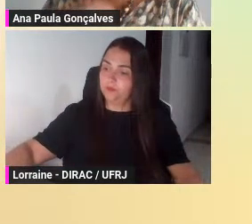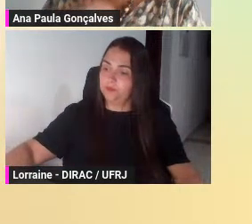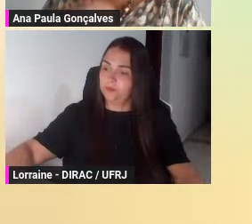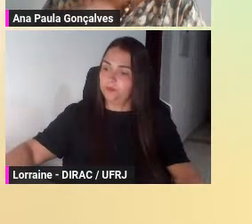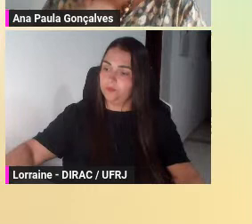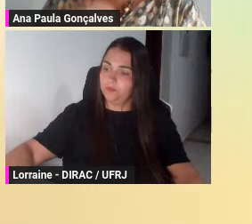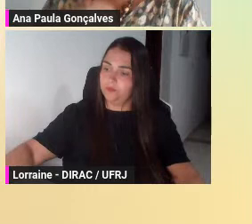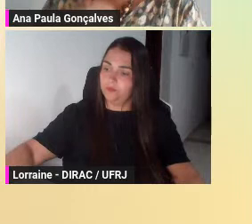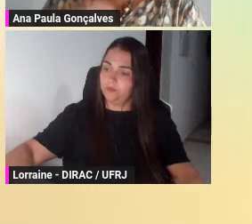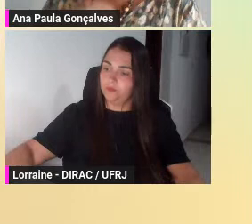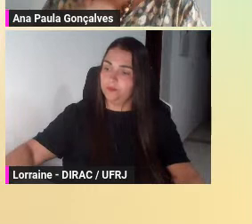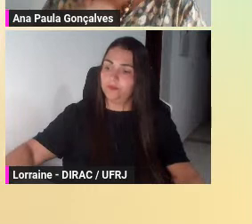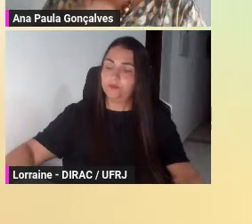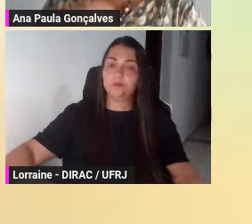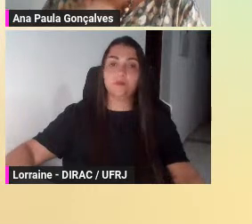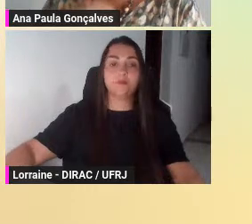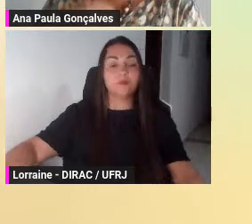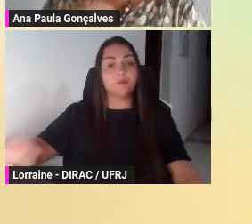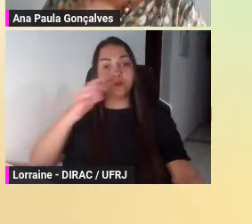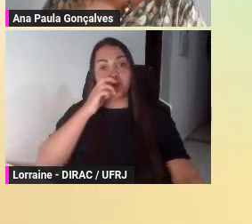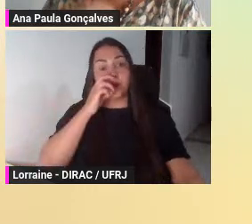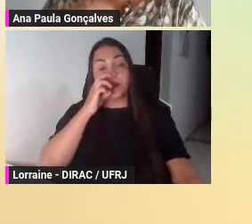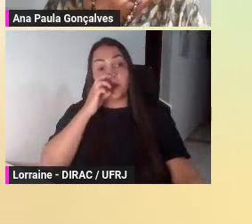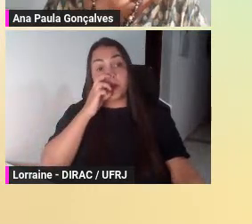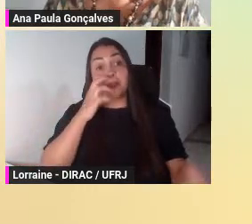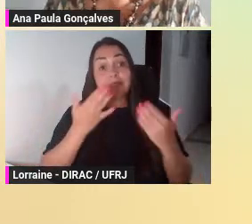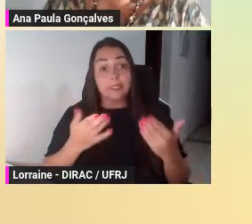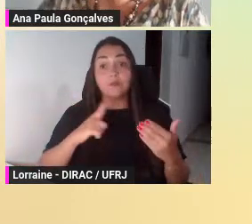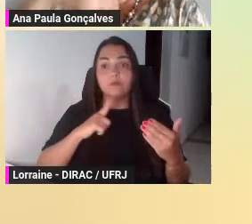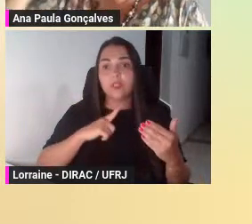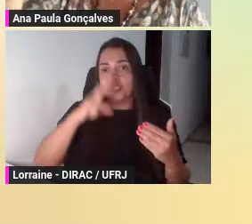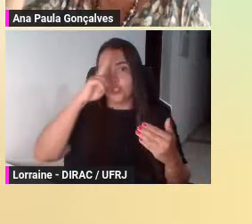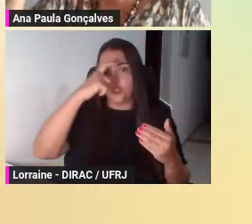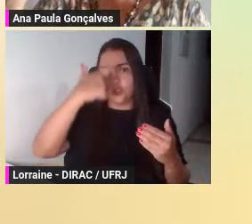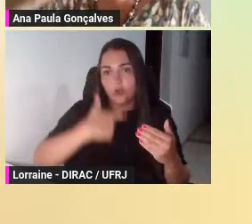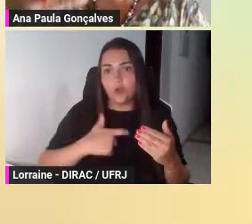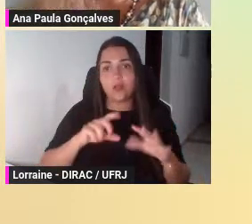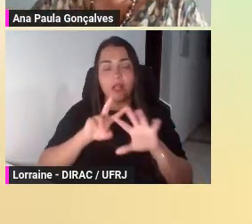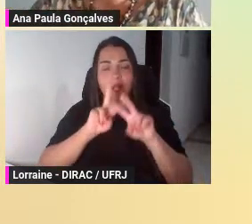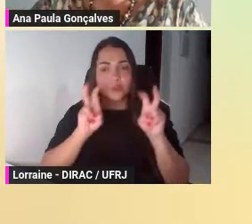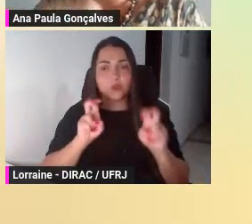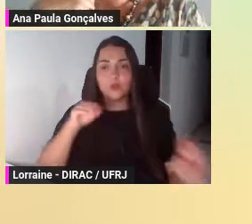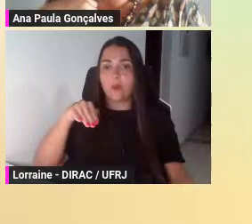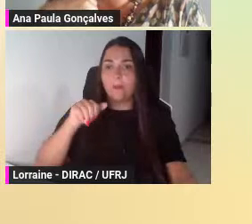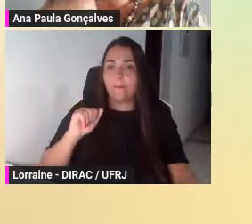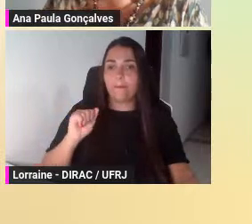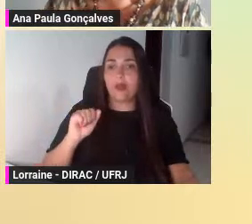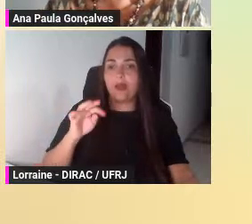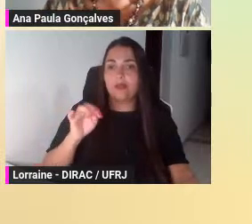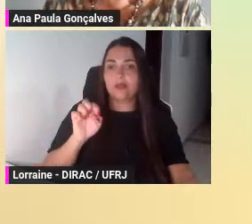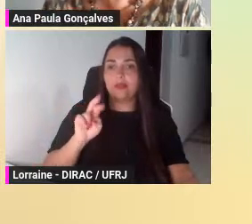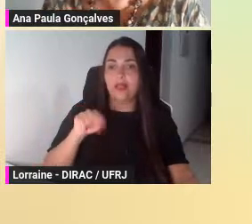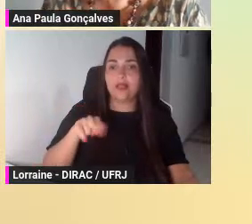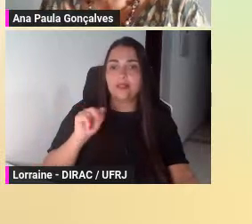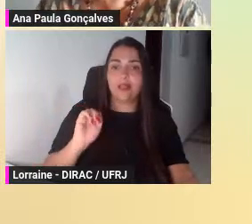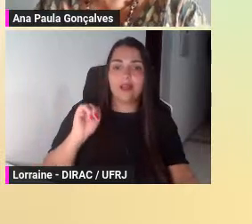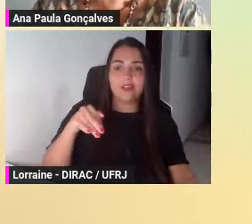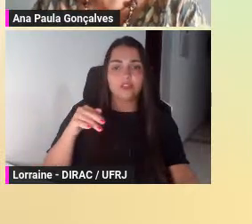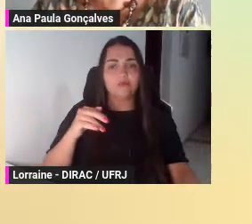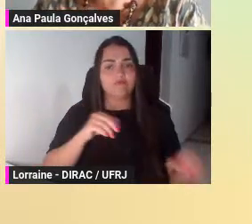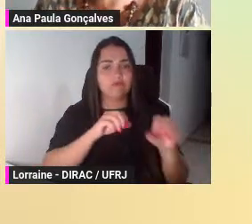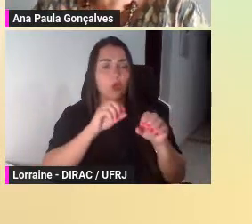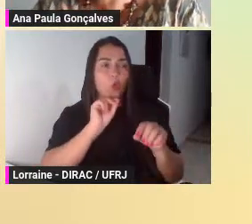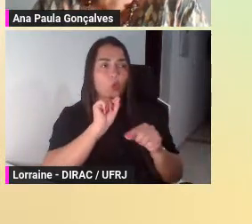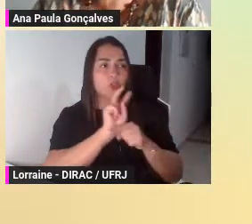Além de ser uma pessoa que tem essa história com a maternagem, com a questão do Nordeste, eu tenho uma ligação muito grande com o